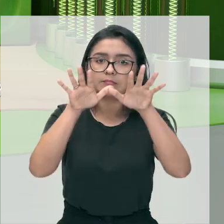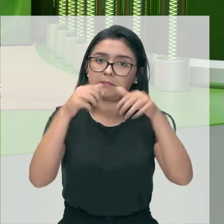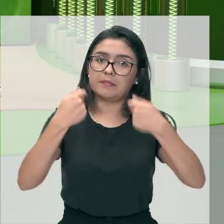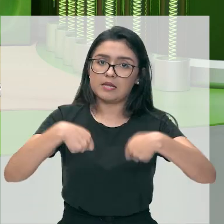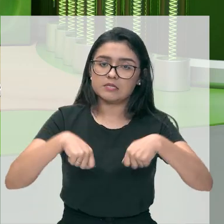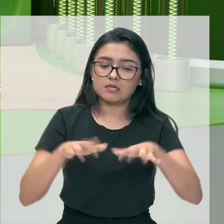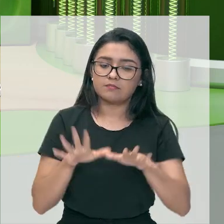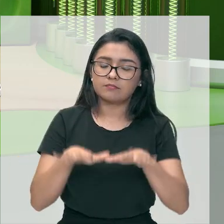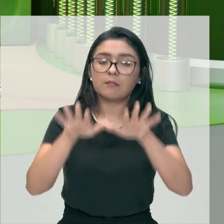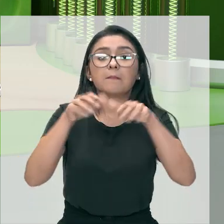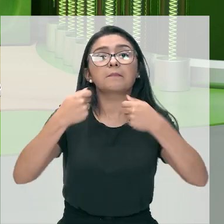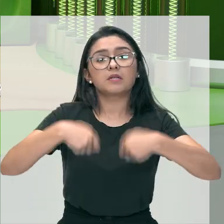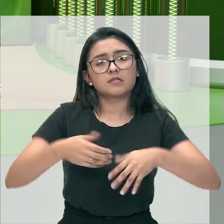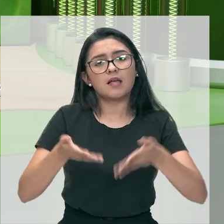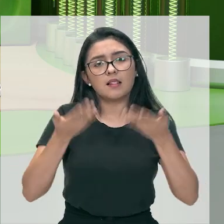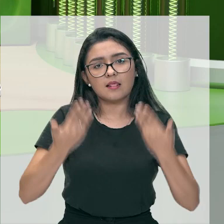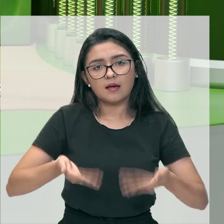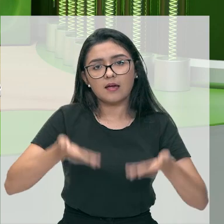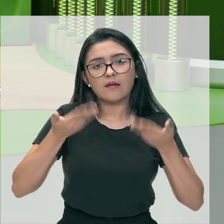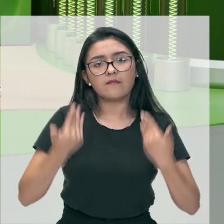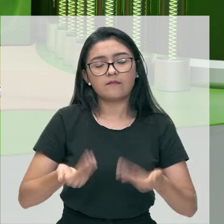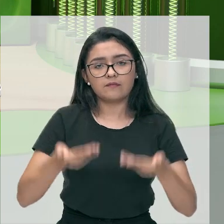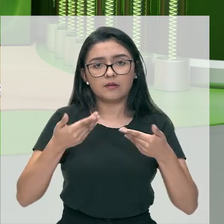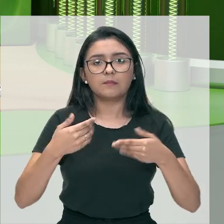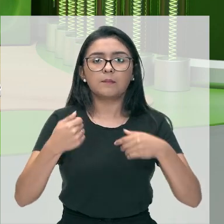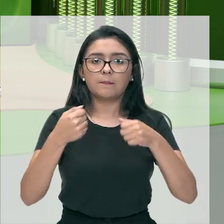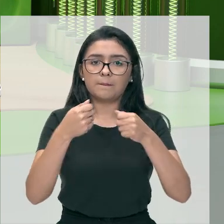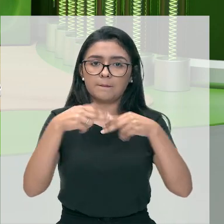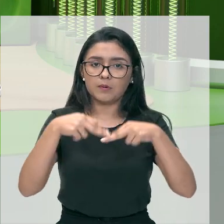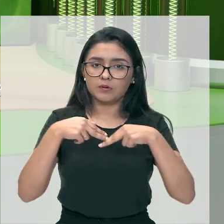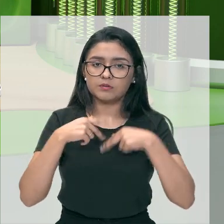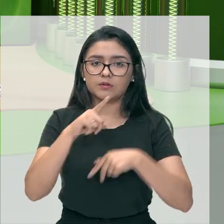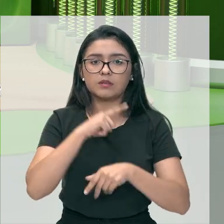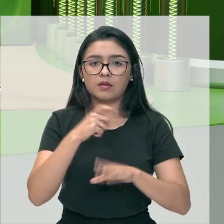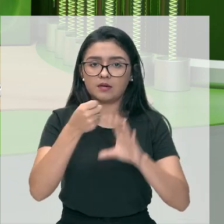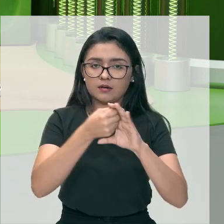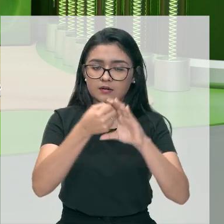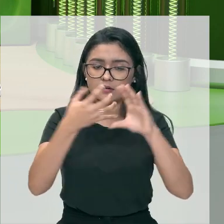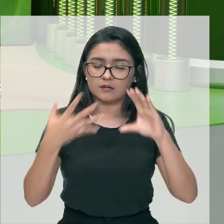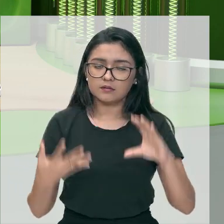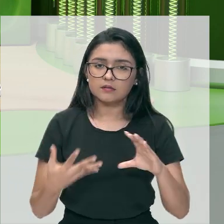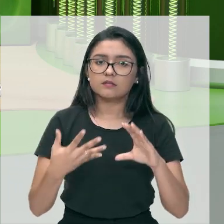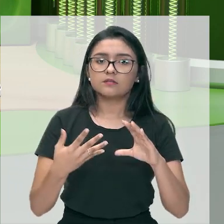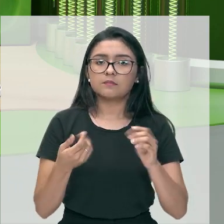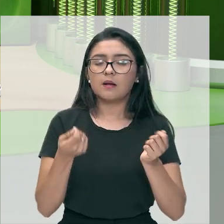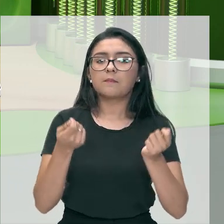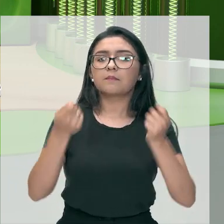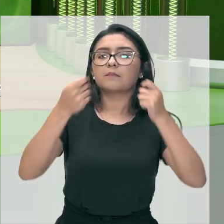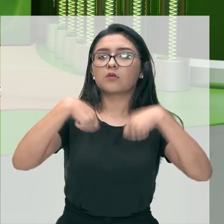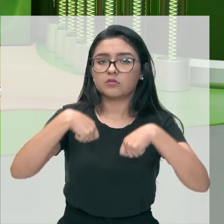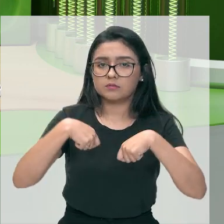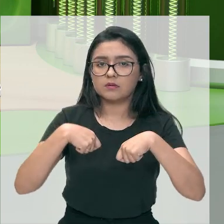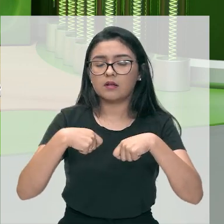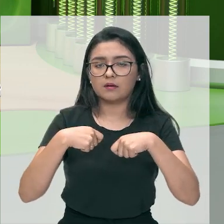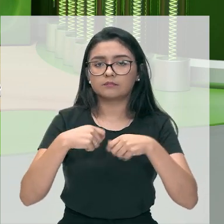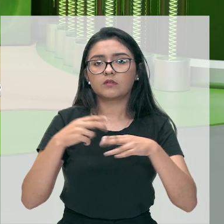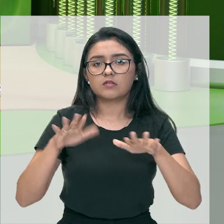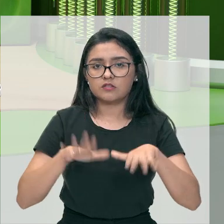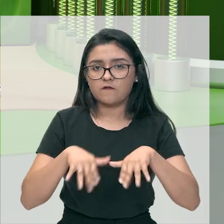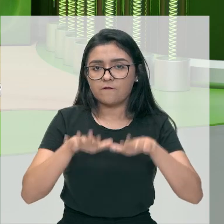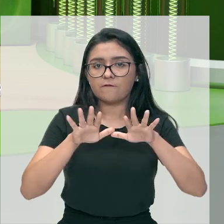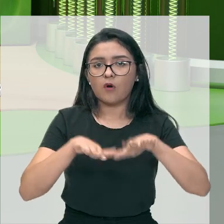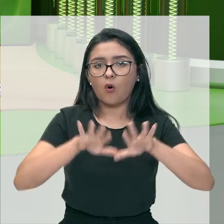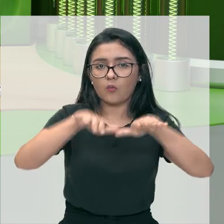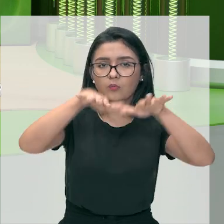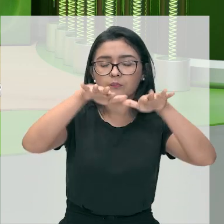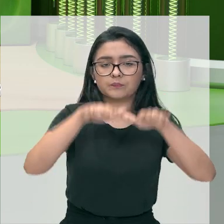esse animal voar, ele tem que ser mais leve. Então, eles têm essas características ali justamente para permitir o voo, como